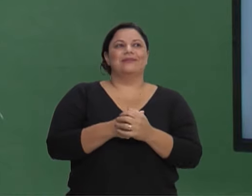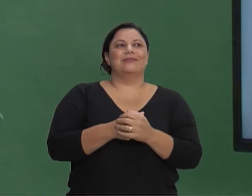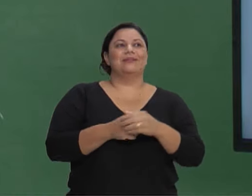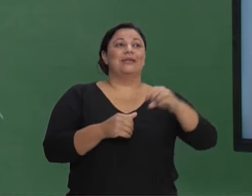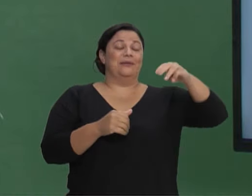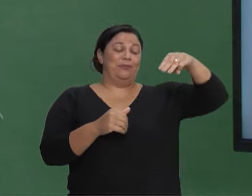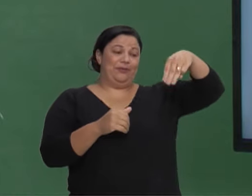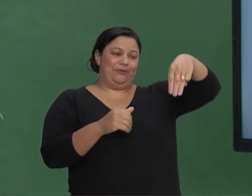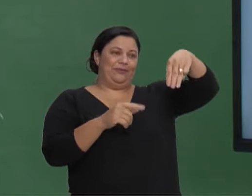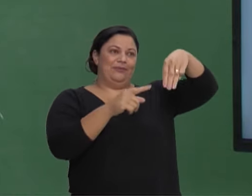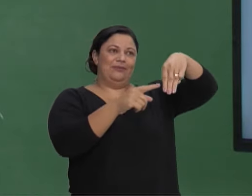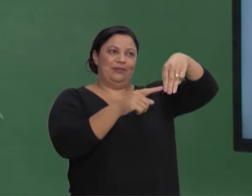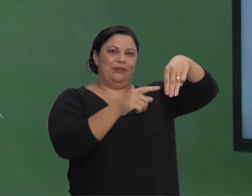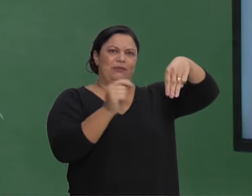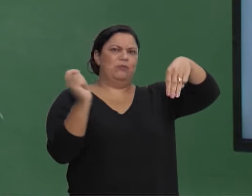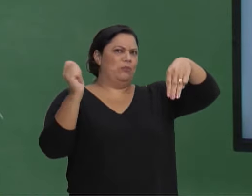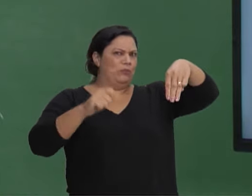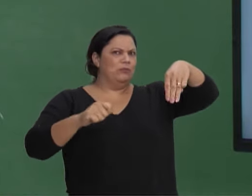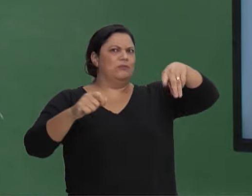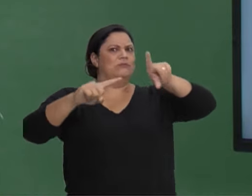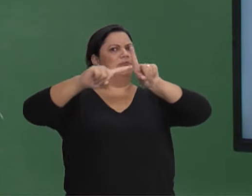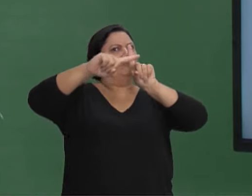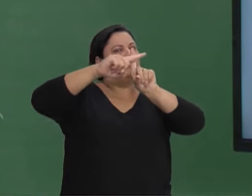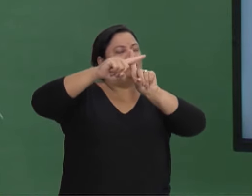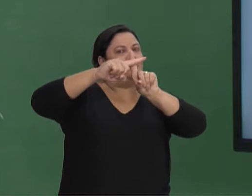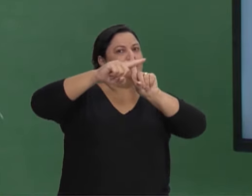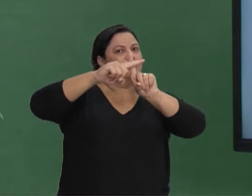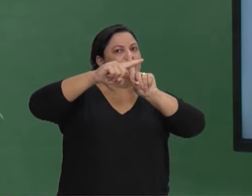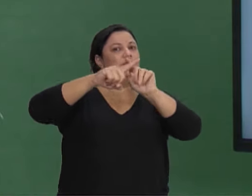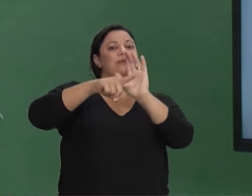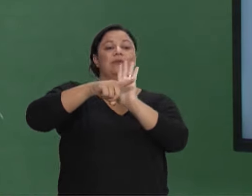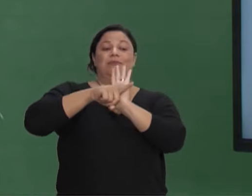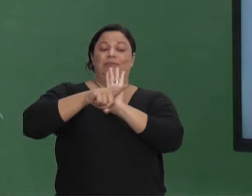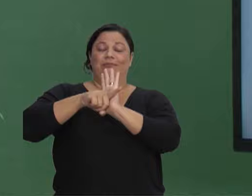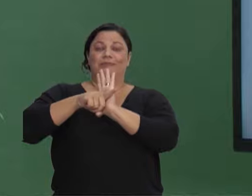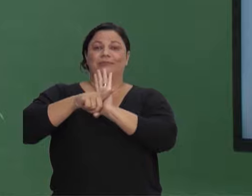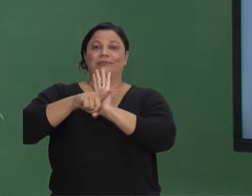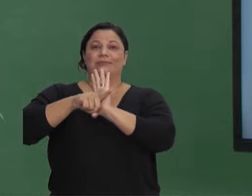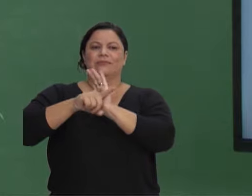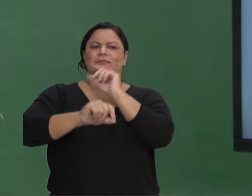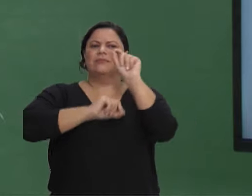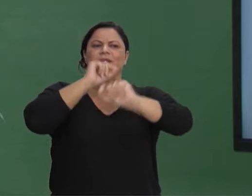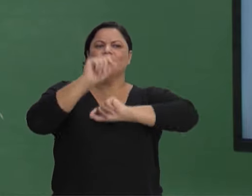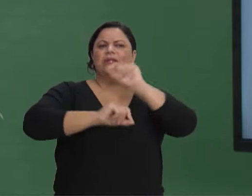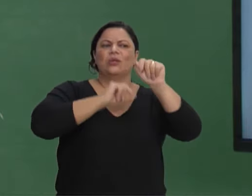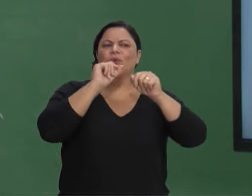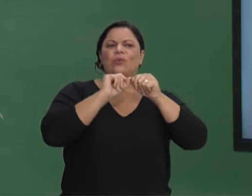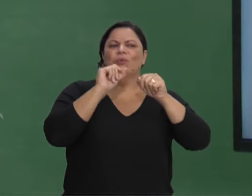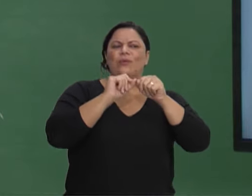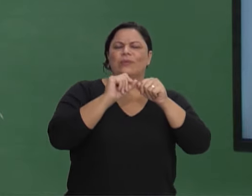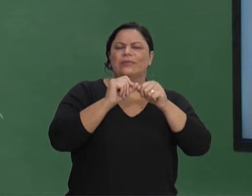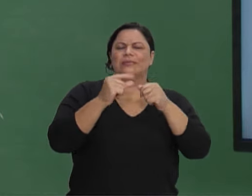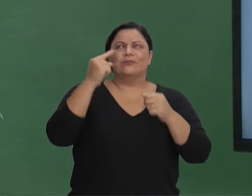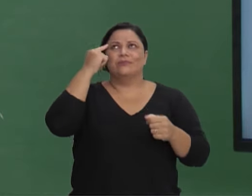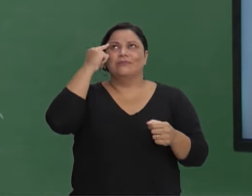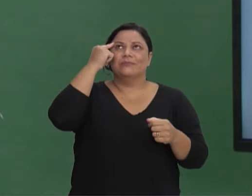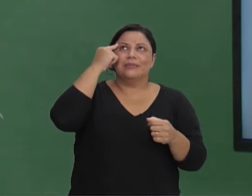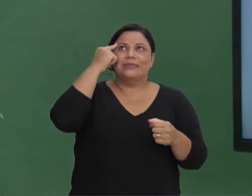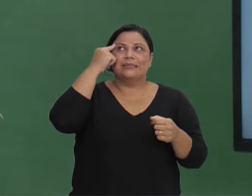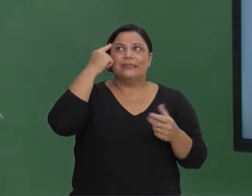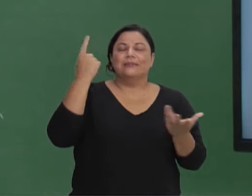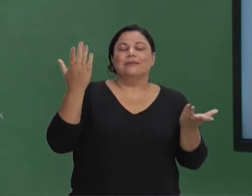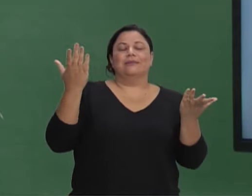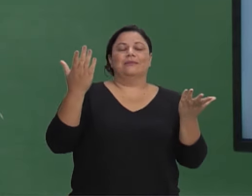assumir valores positivos e negativos, né? O que eu vou fazer? Vou pensar primeiro como se ele assumisse um